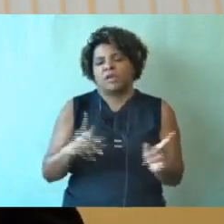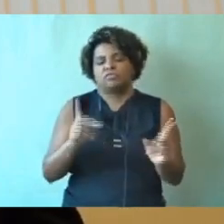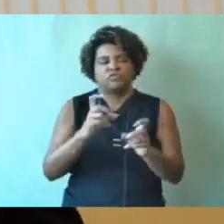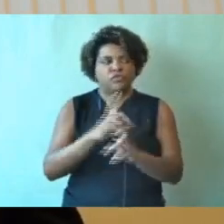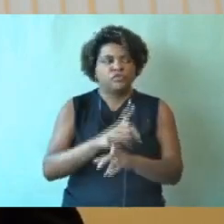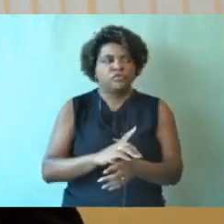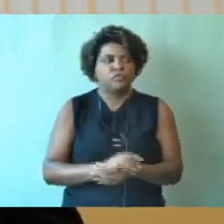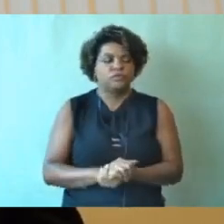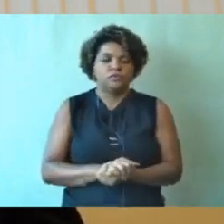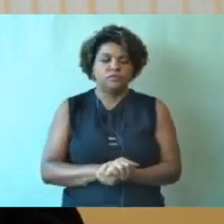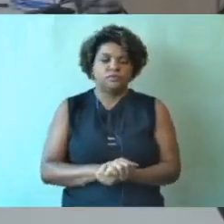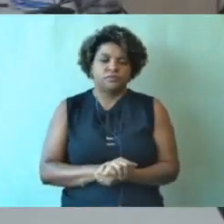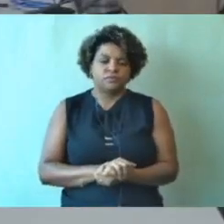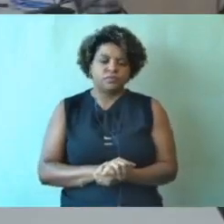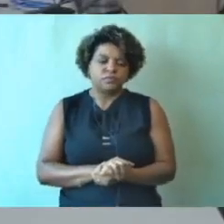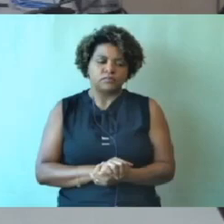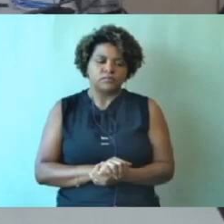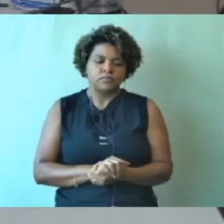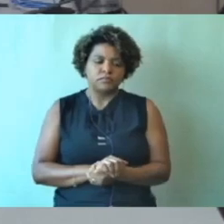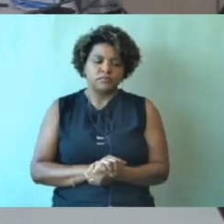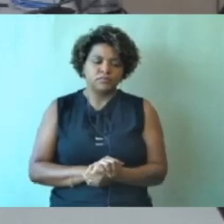Encarece mesmo, é difícil. Seu Rubens, a gente